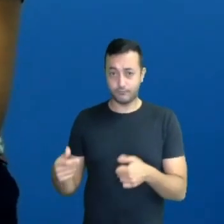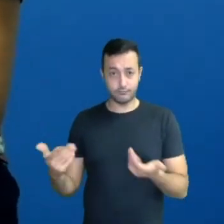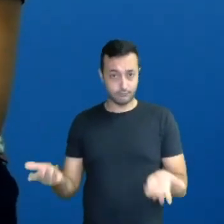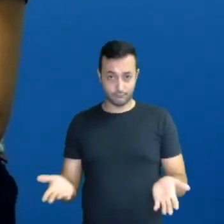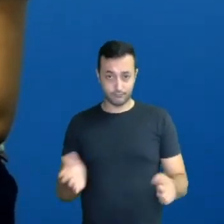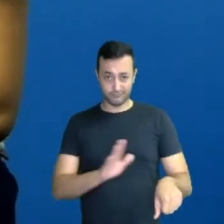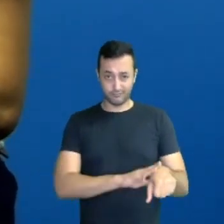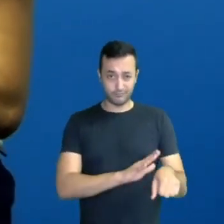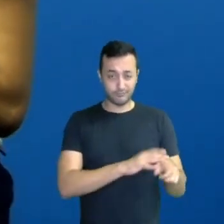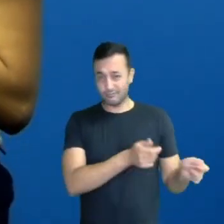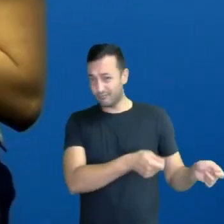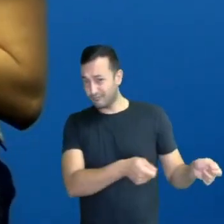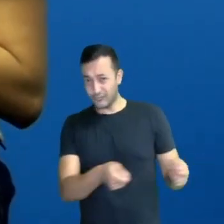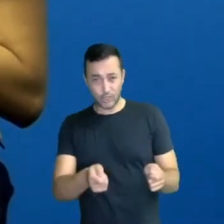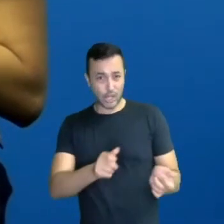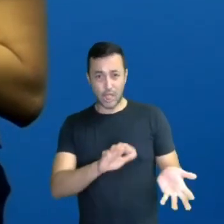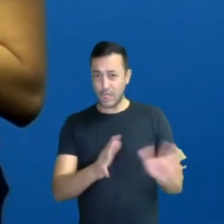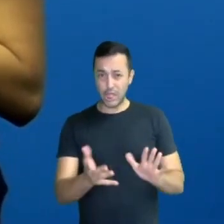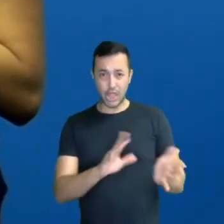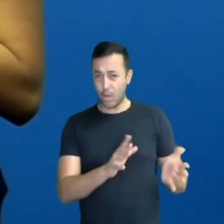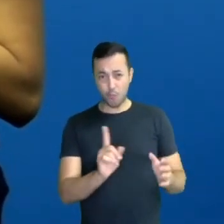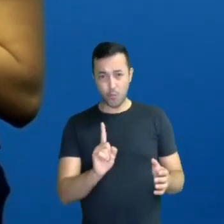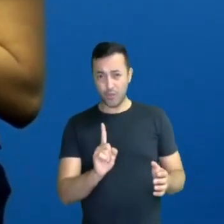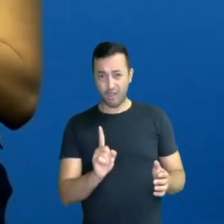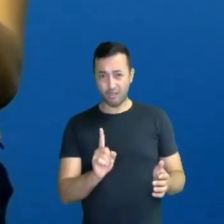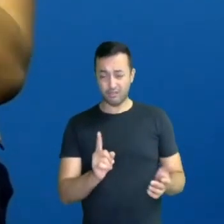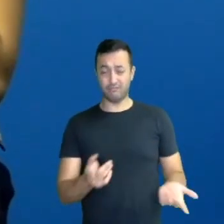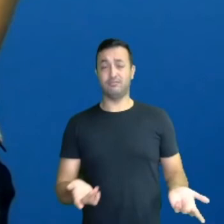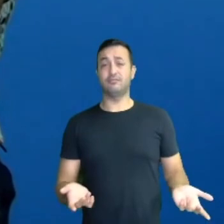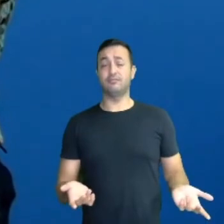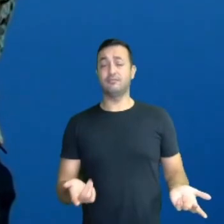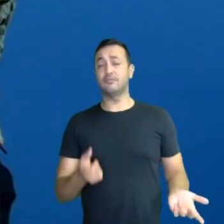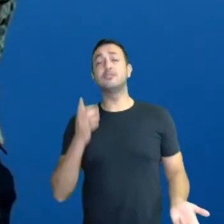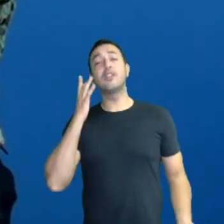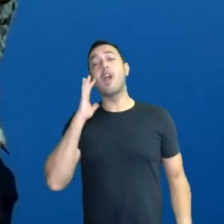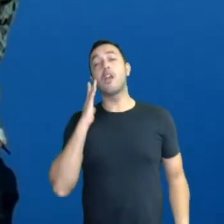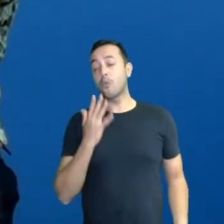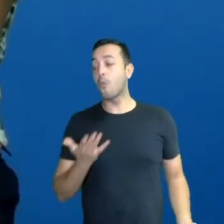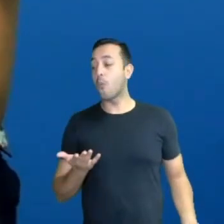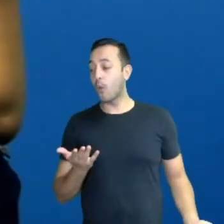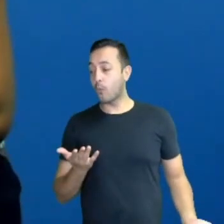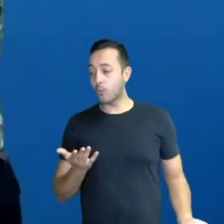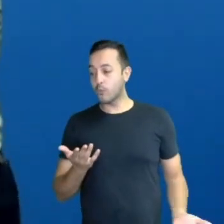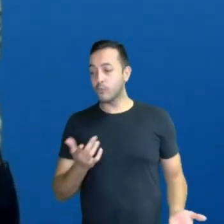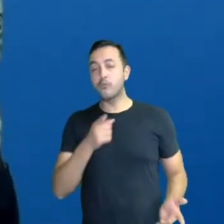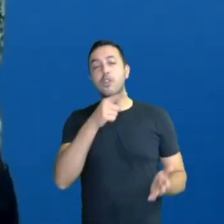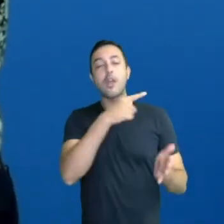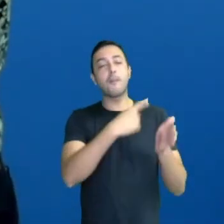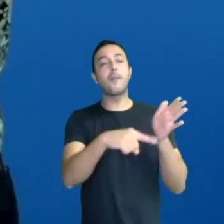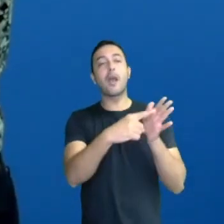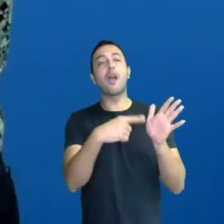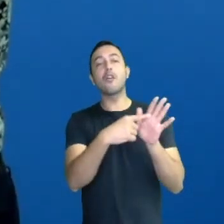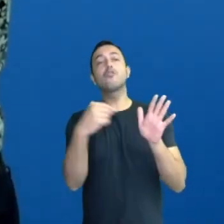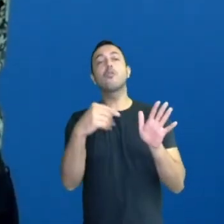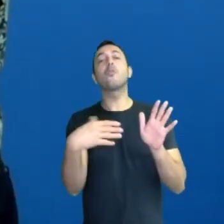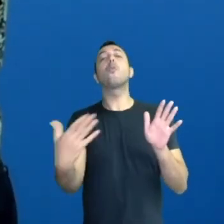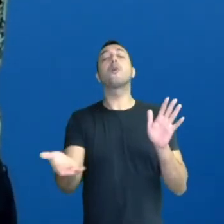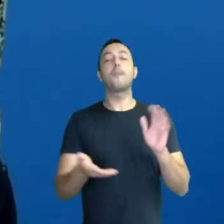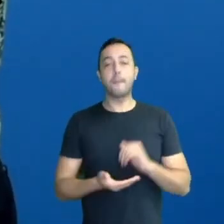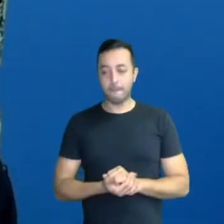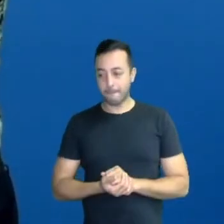é permanente. Não muda nunca. E aí, qual que você opta? Qual que você marcaria?